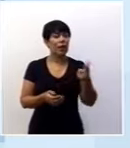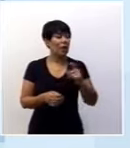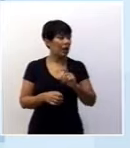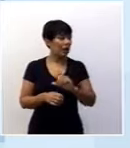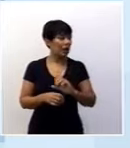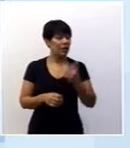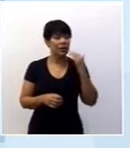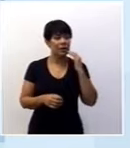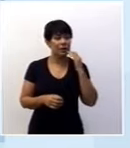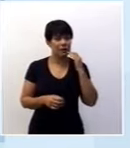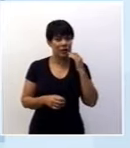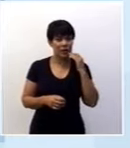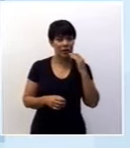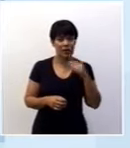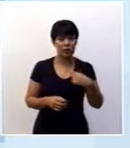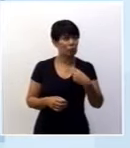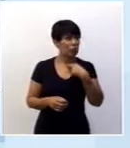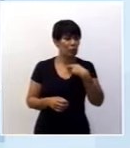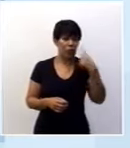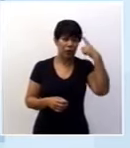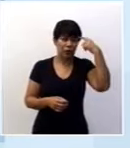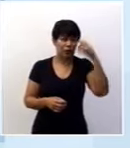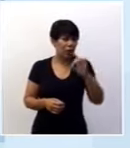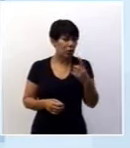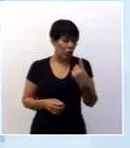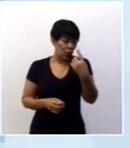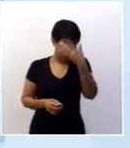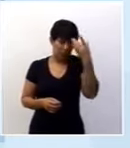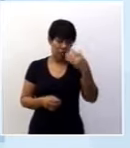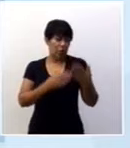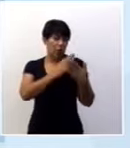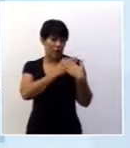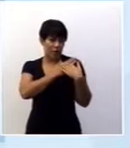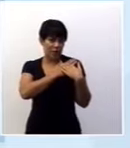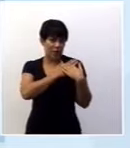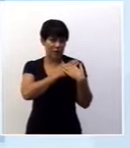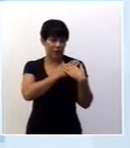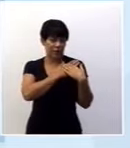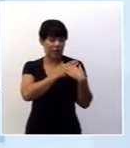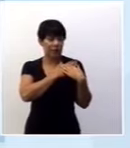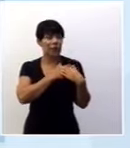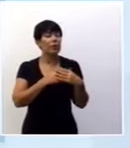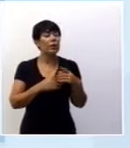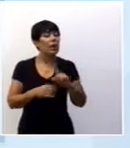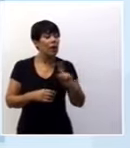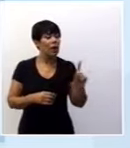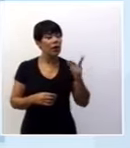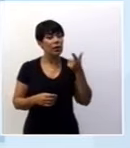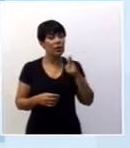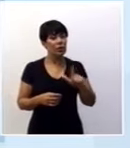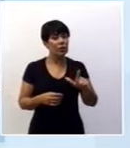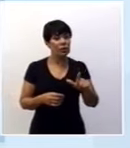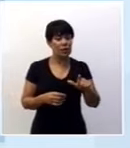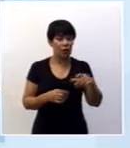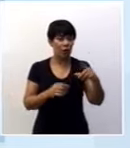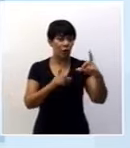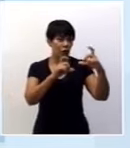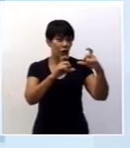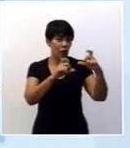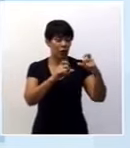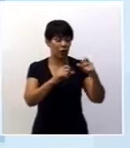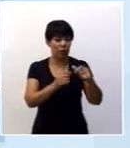pode atribuir a invenção a uma única pessoa, né? Tudo bem, o Niepce conseguiu fixar a imagem numa chapa